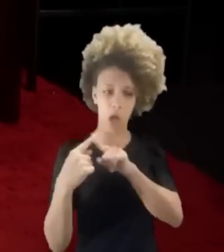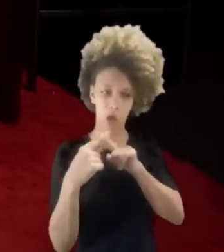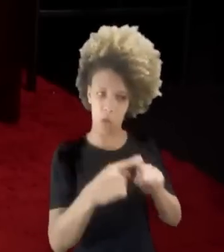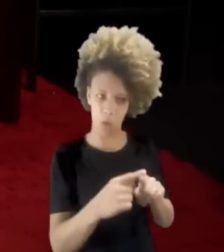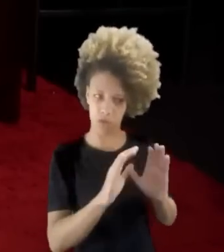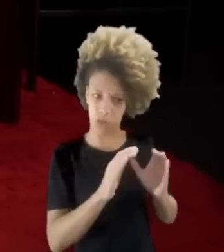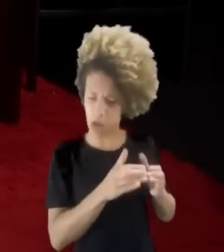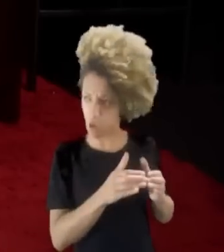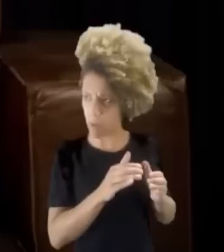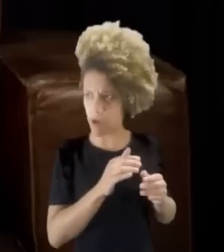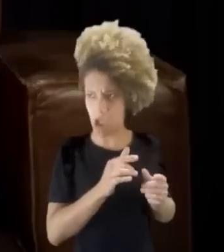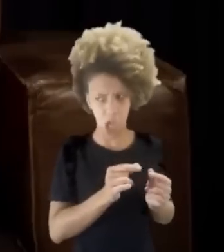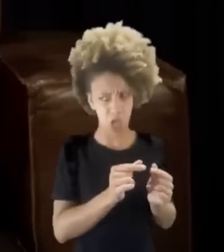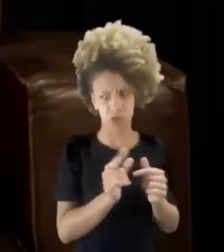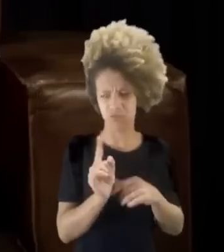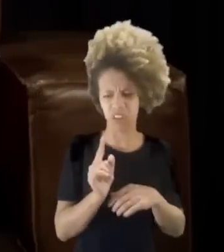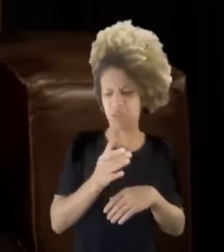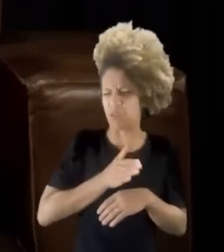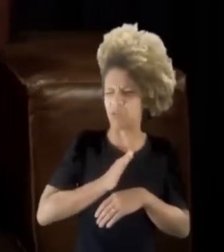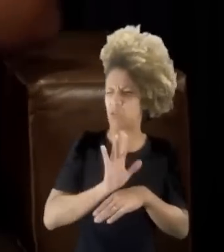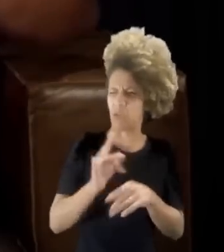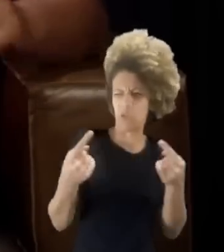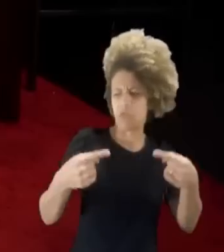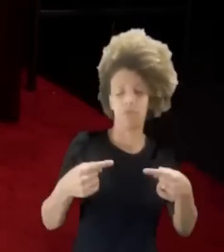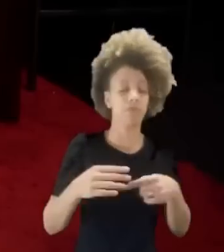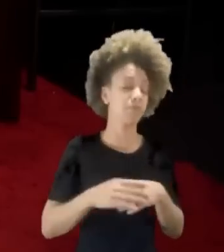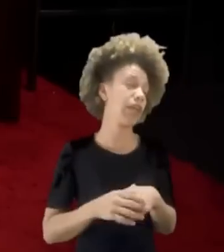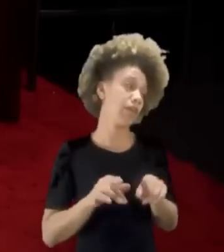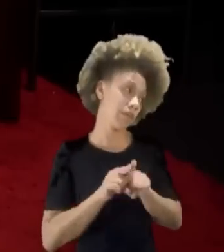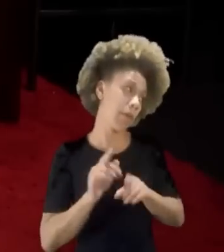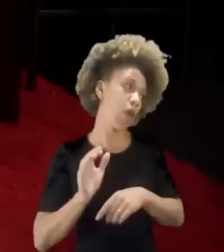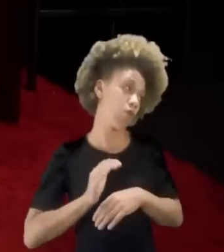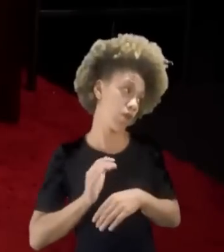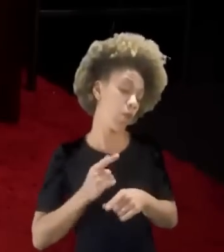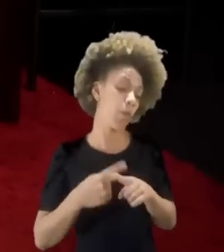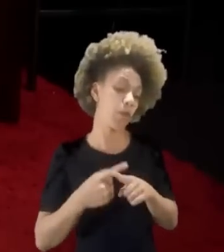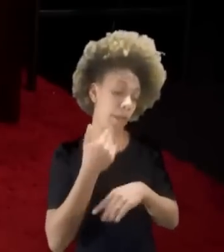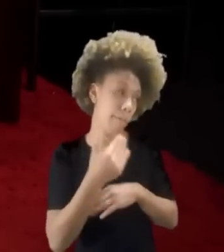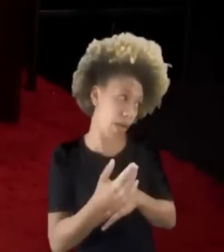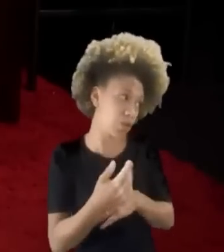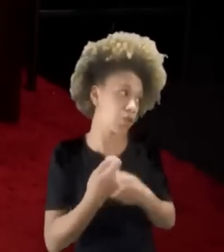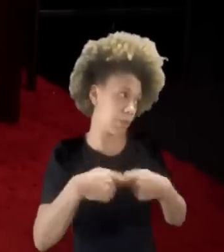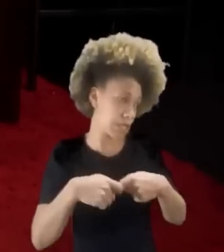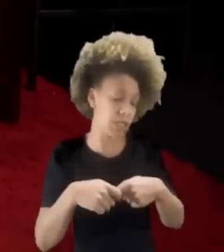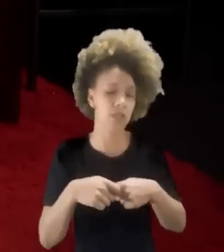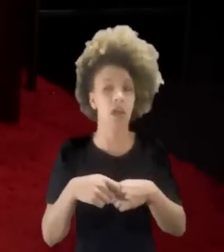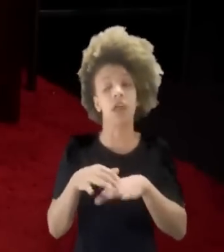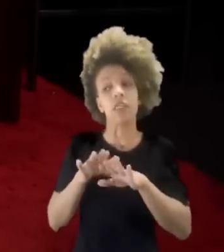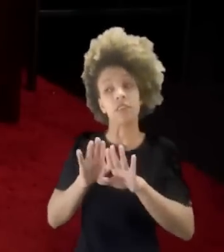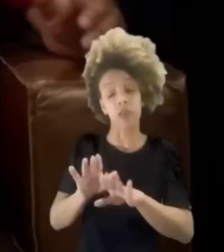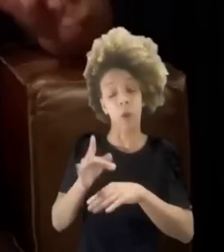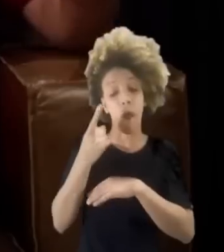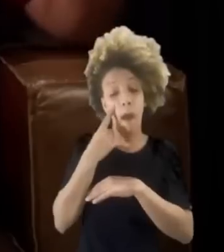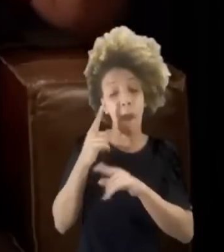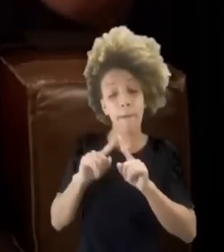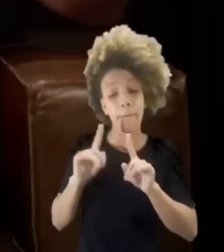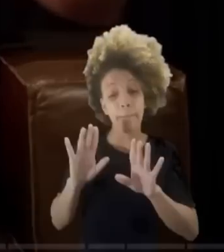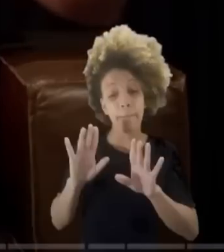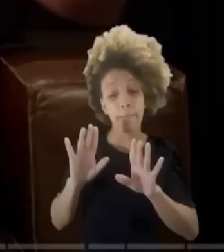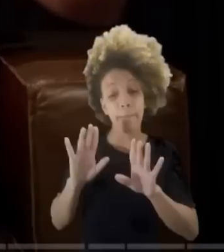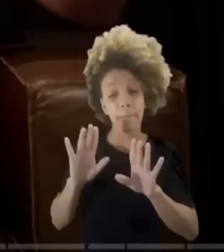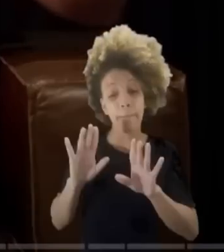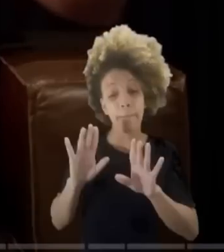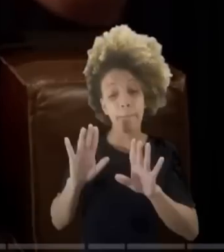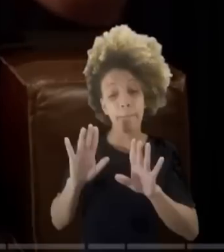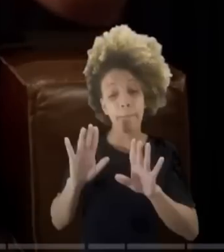a classe média ali tá ligado eu não gosto muito desse Batman porque o cara também pede não é então o cara mas assim o problema mesmo